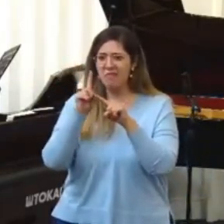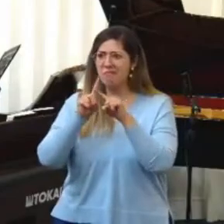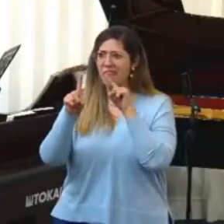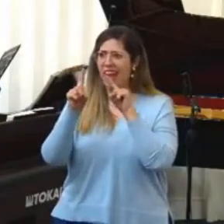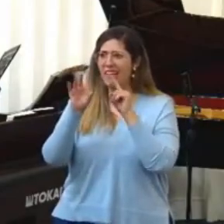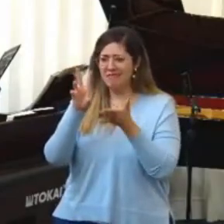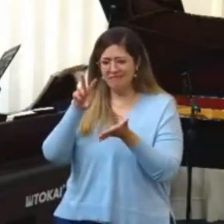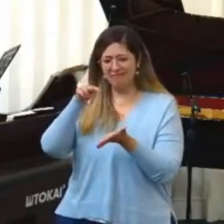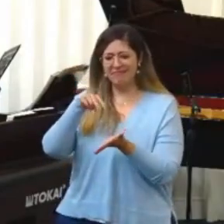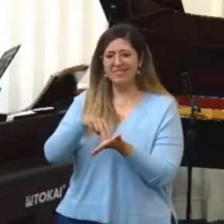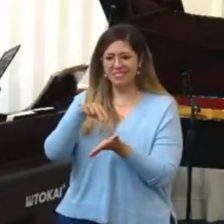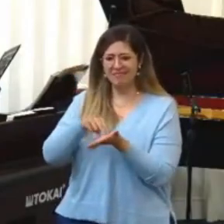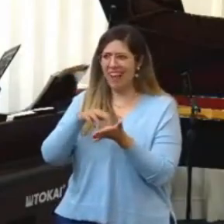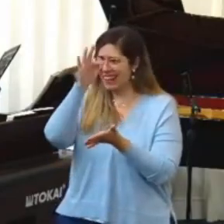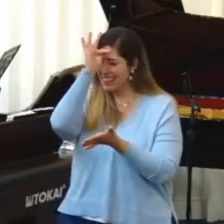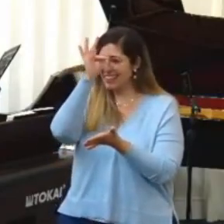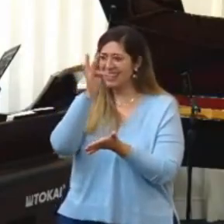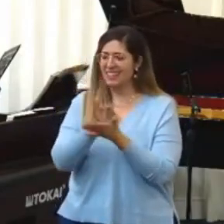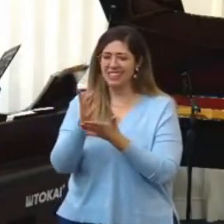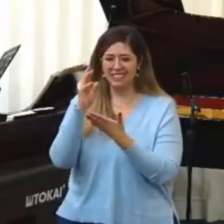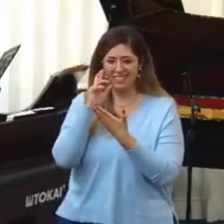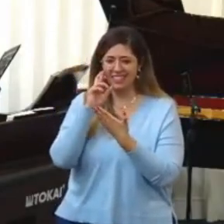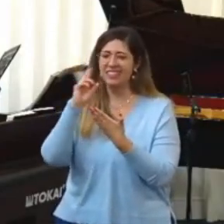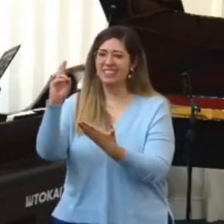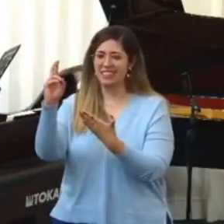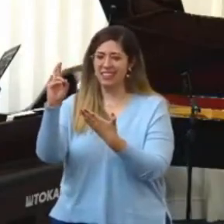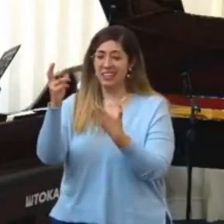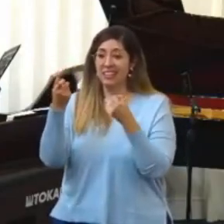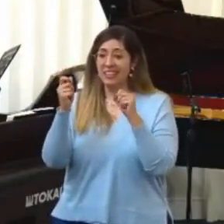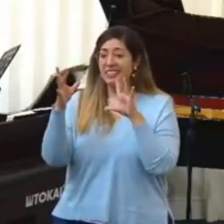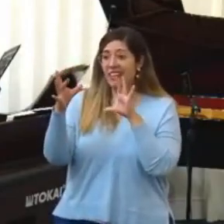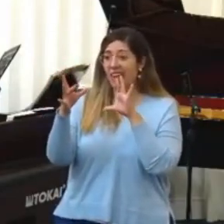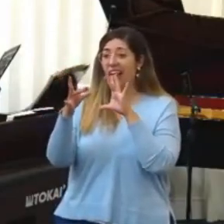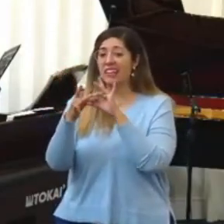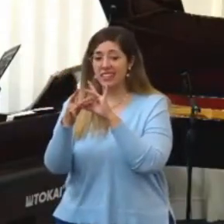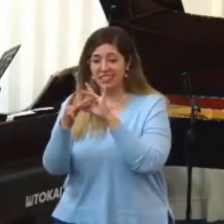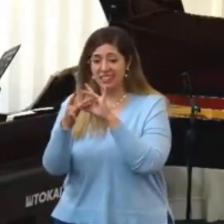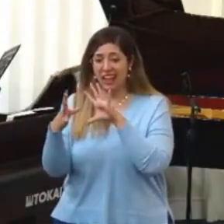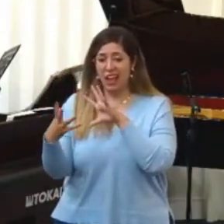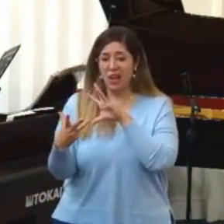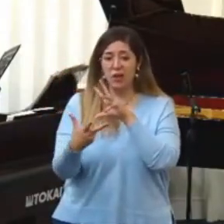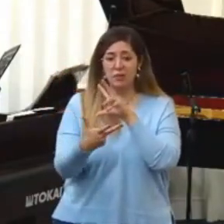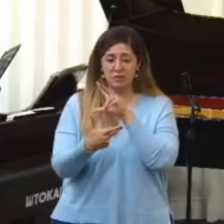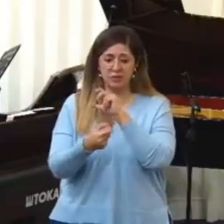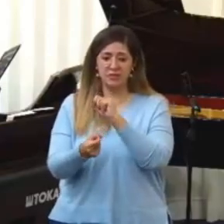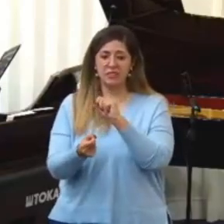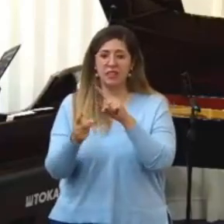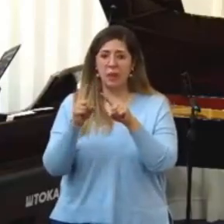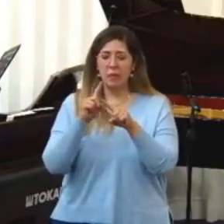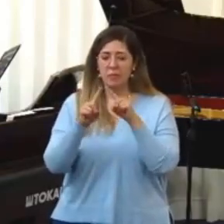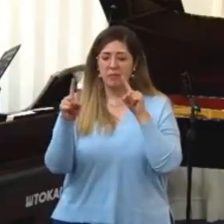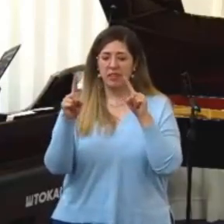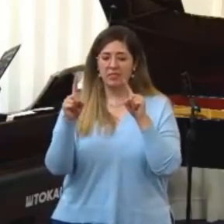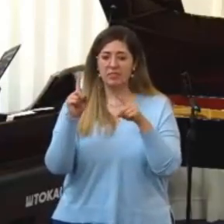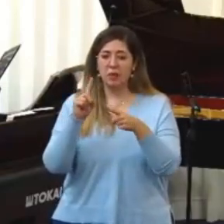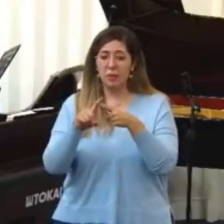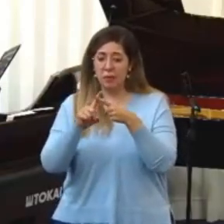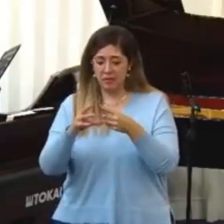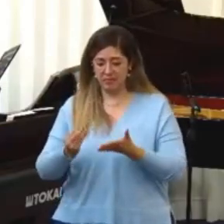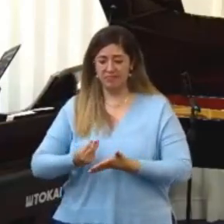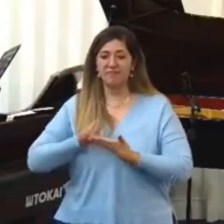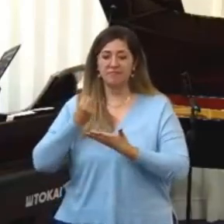os adolescentes que ficam e precisam se conectar ao mundo para encontrarem algum sentido para